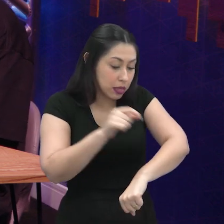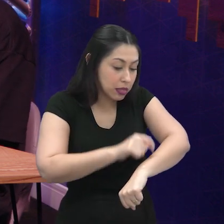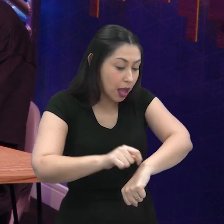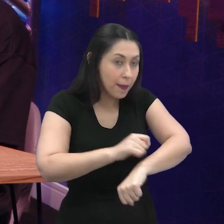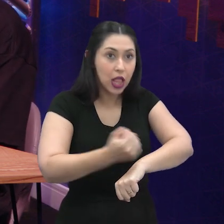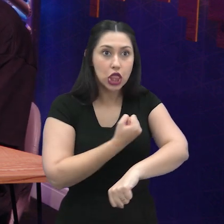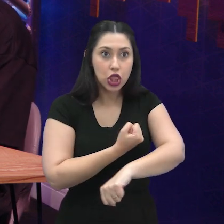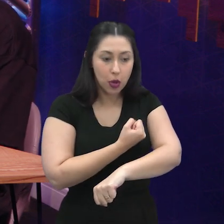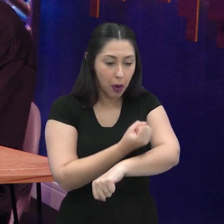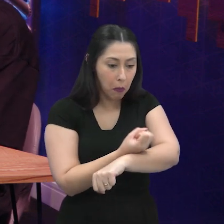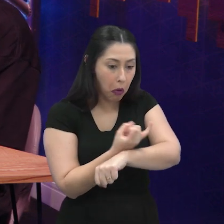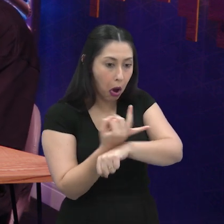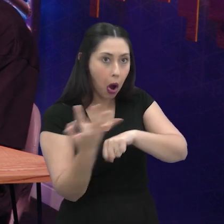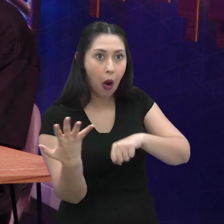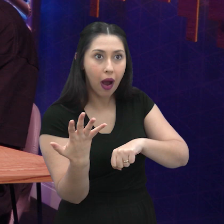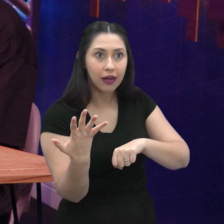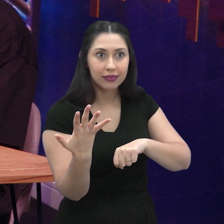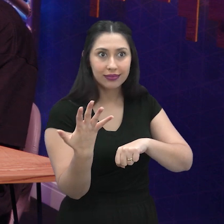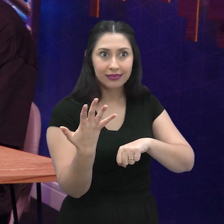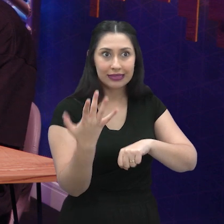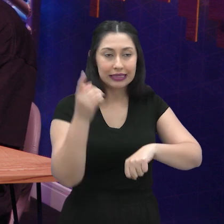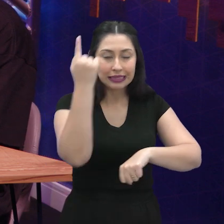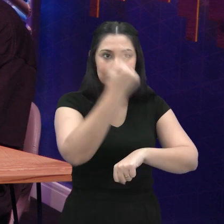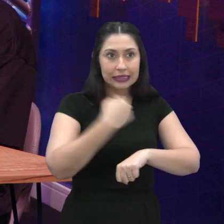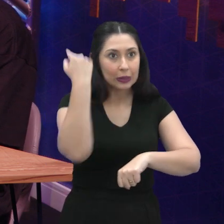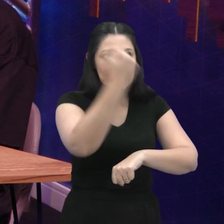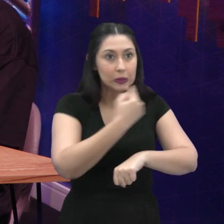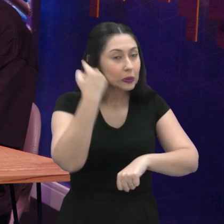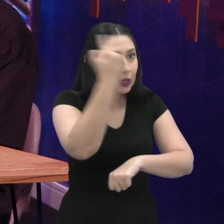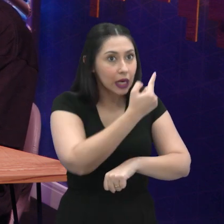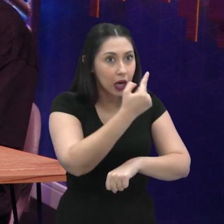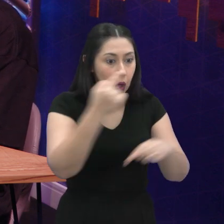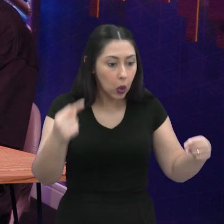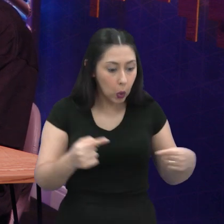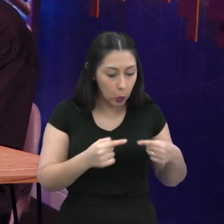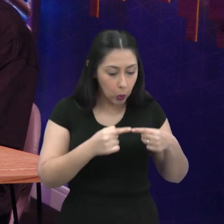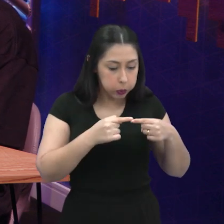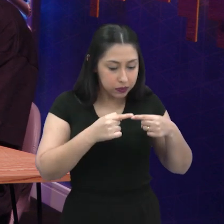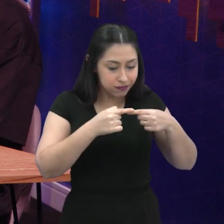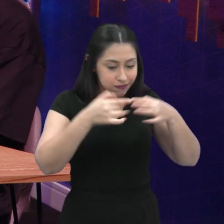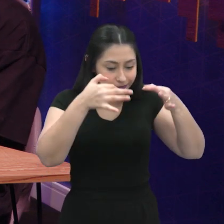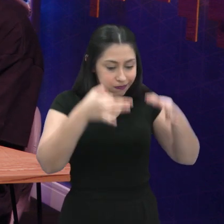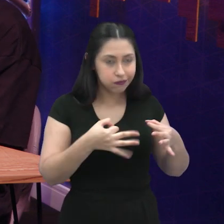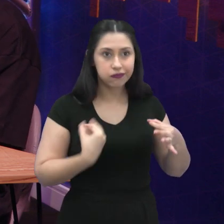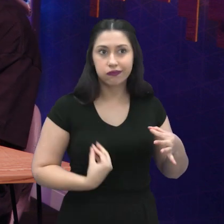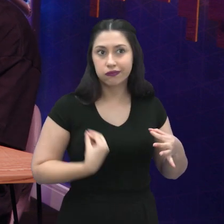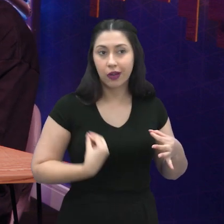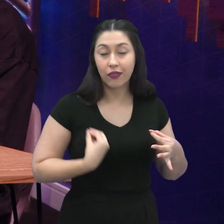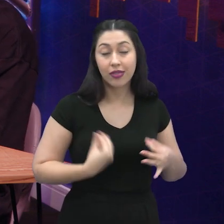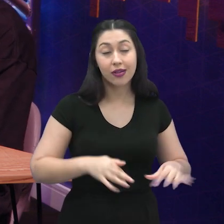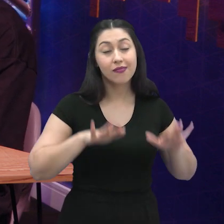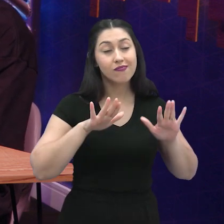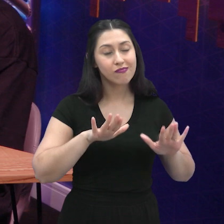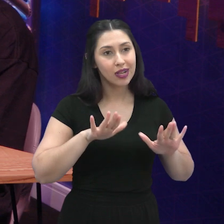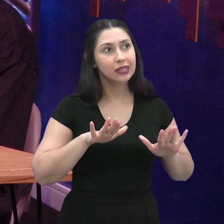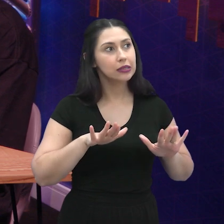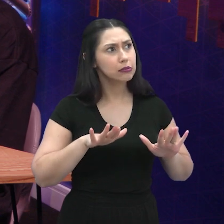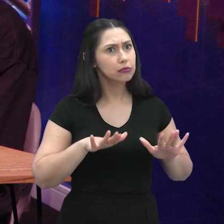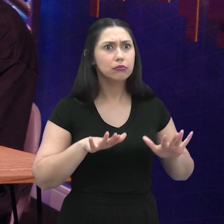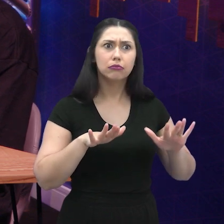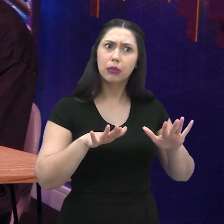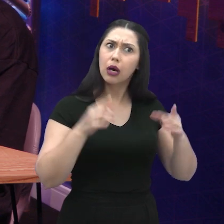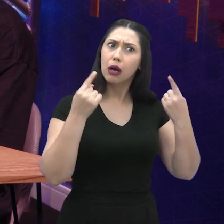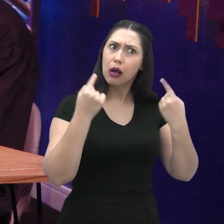né, diretamente os números aqui, né, o dinheiro literalmente ligado à nossa vida, né, é uma